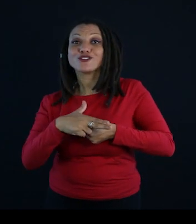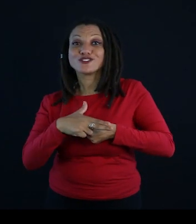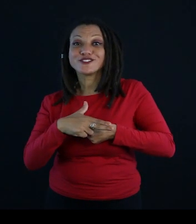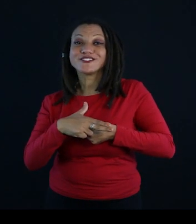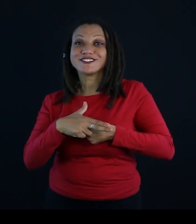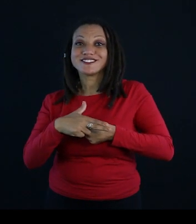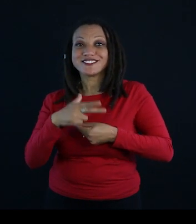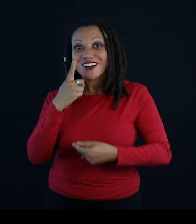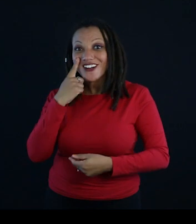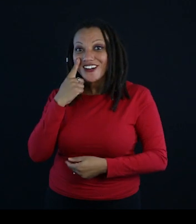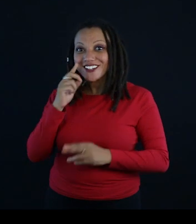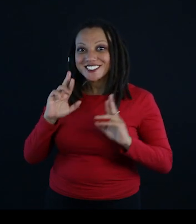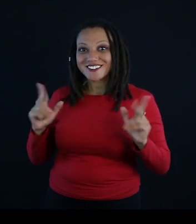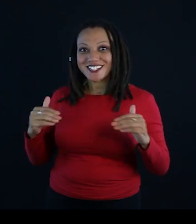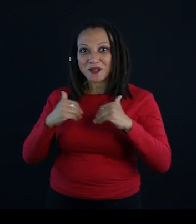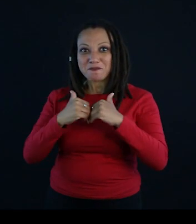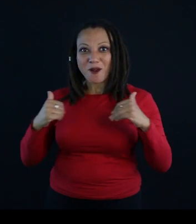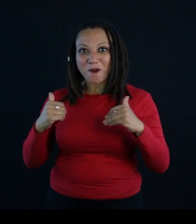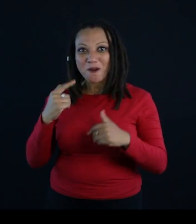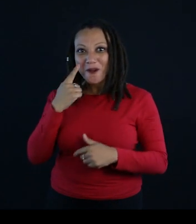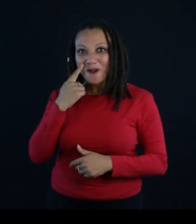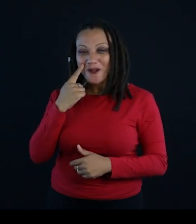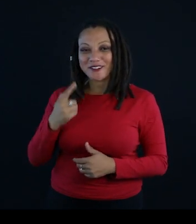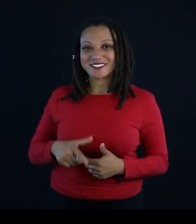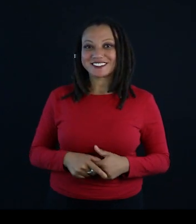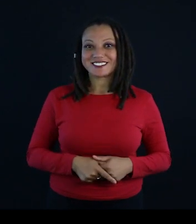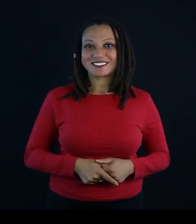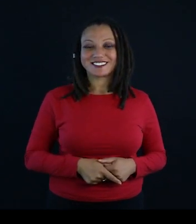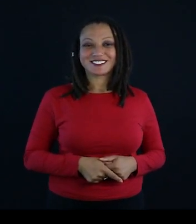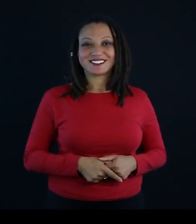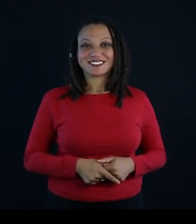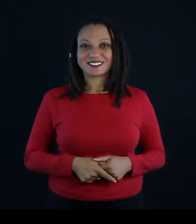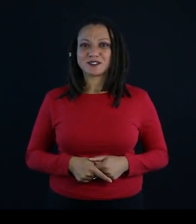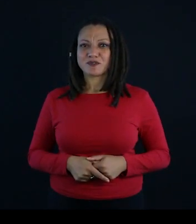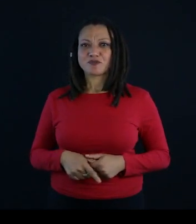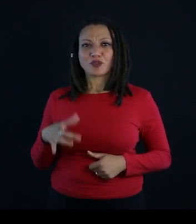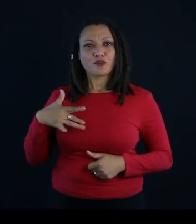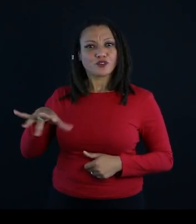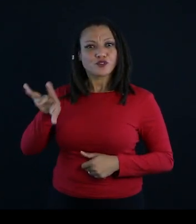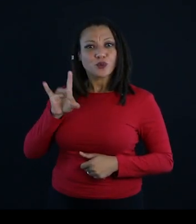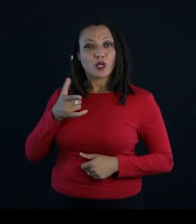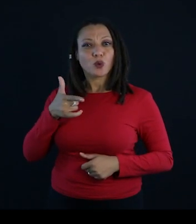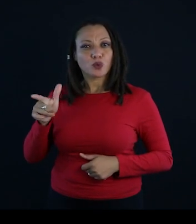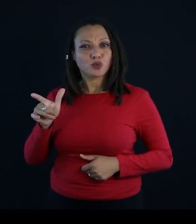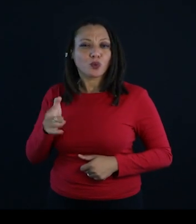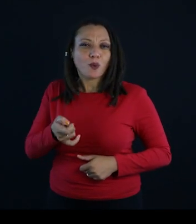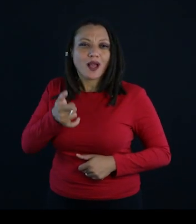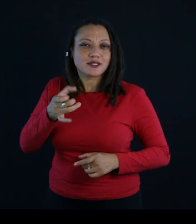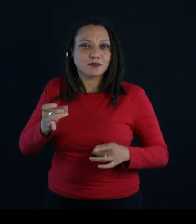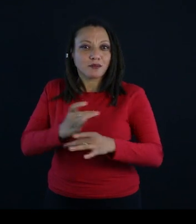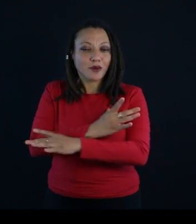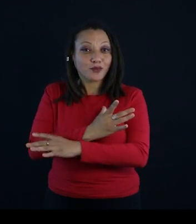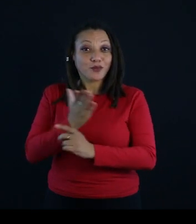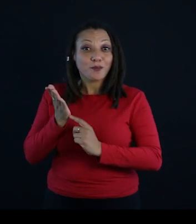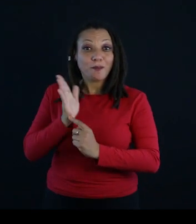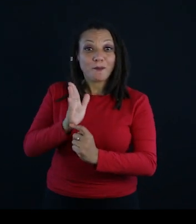inteiro, separa mesmo, ó. Tá? Eu vou pegar uma parte que eu já tenho seca aqui pra gente manusear melhor,